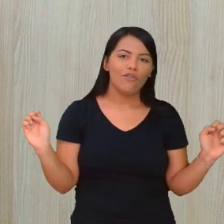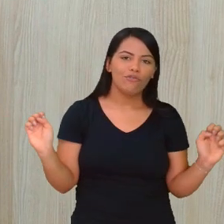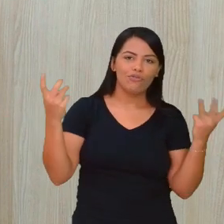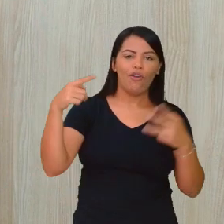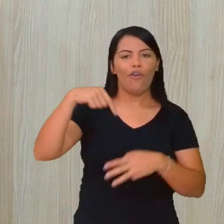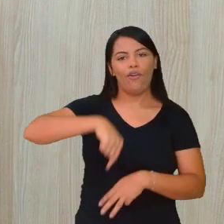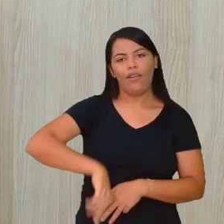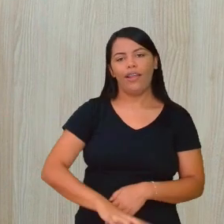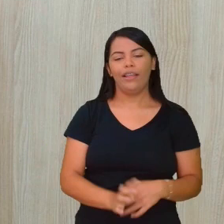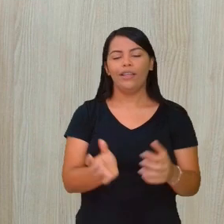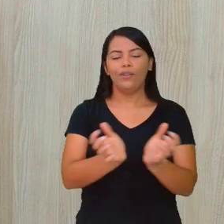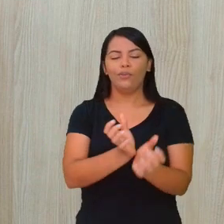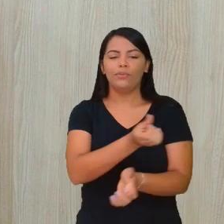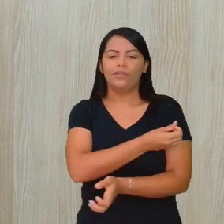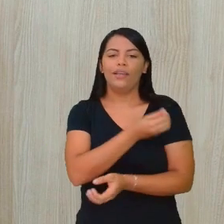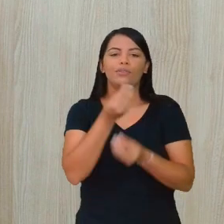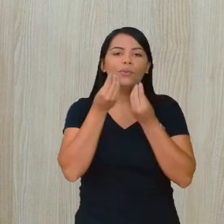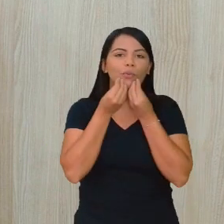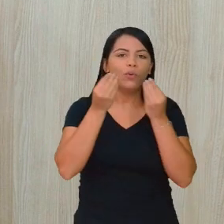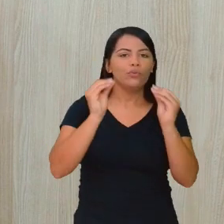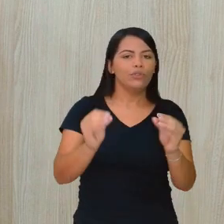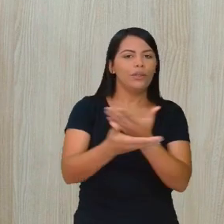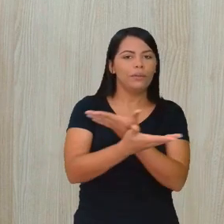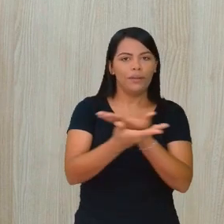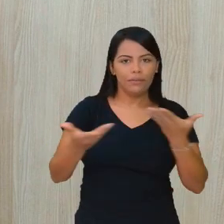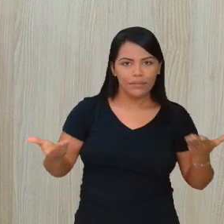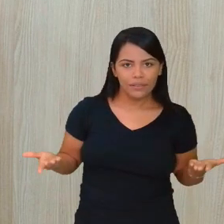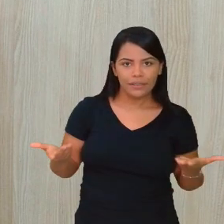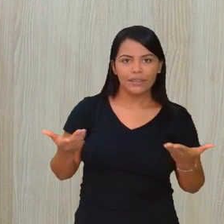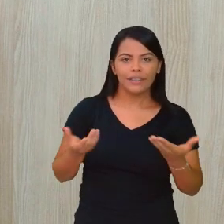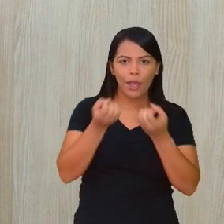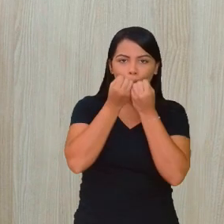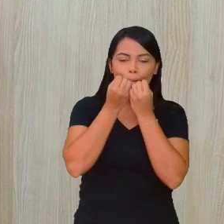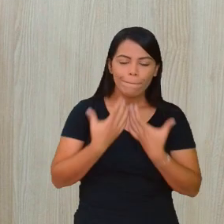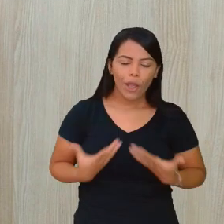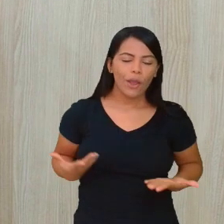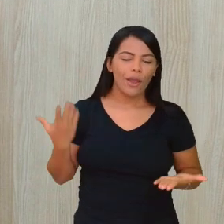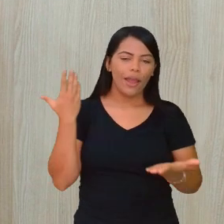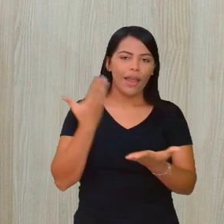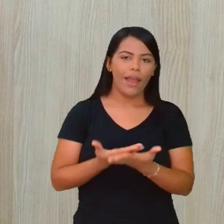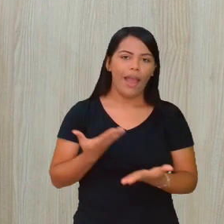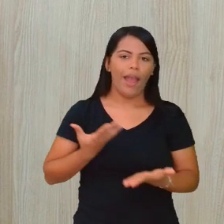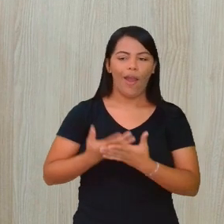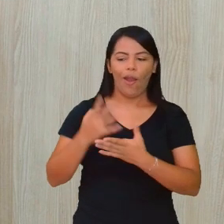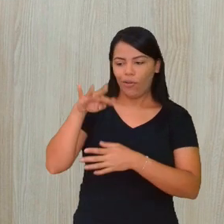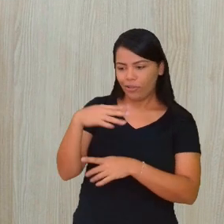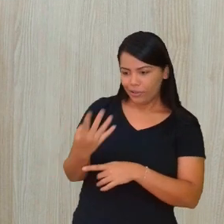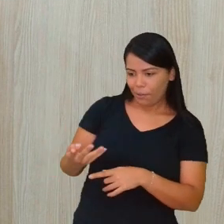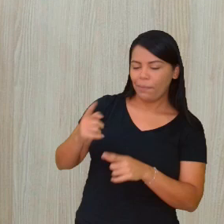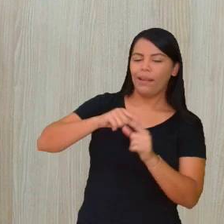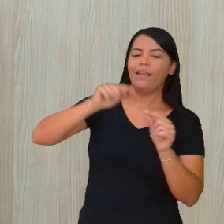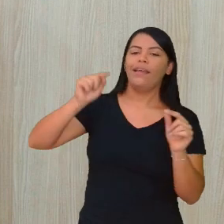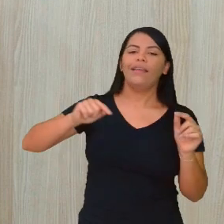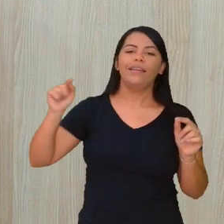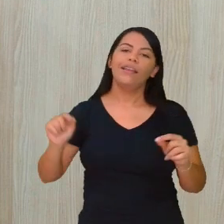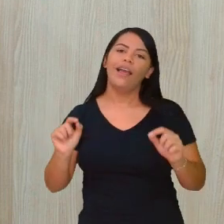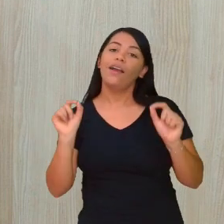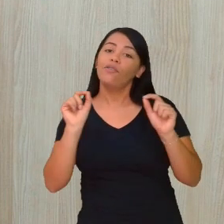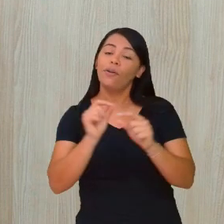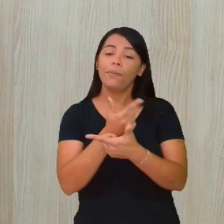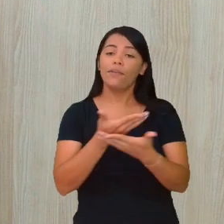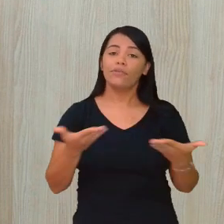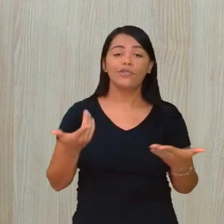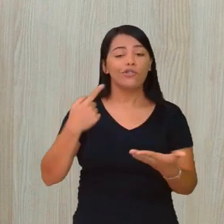aí com vocês. Meus amores, ó, um cheirinho para vocês. Tem uma excelente aula de tabela e gráficos para que aí vocês